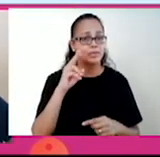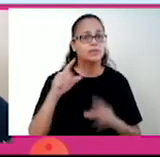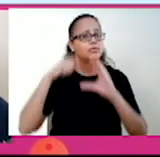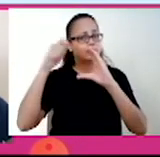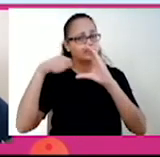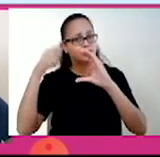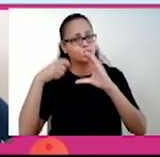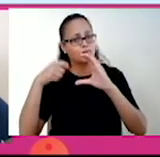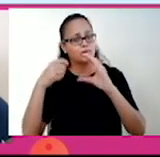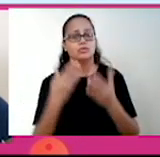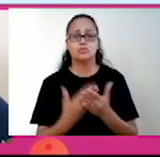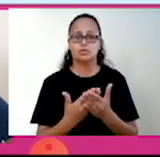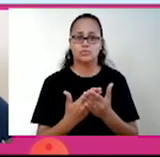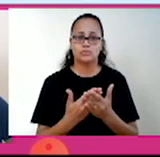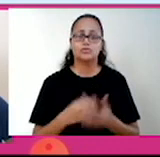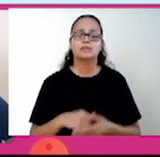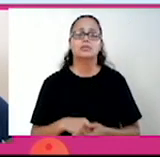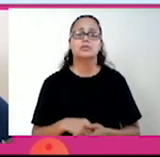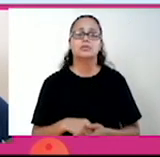assistimos na videoaula de hoje, né,